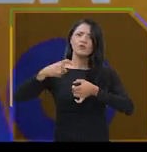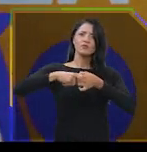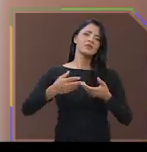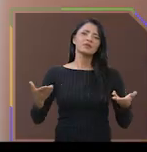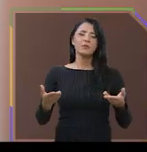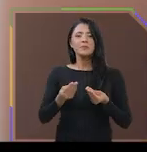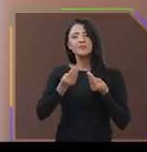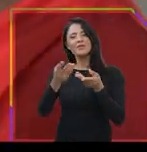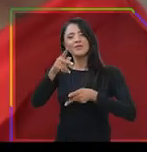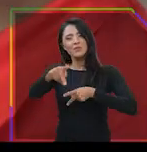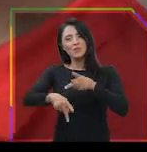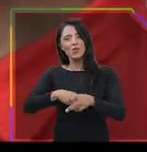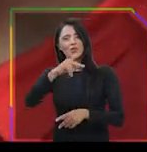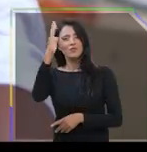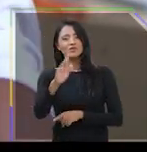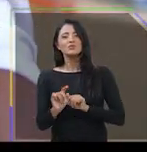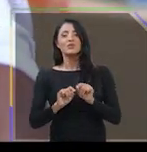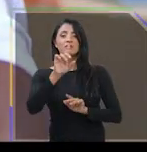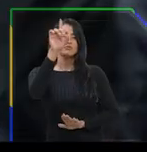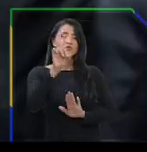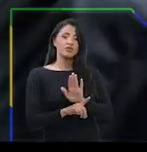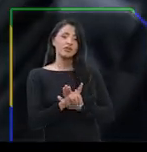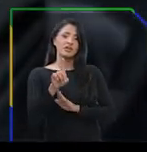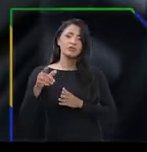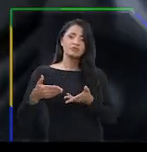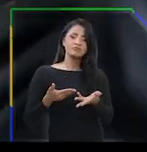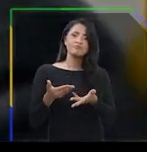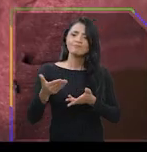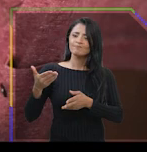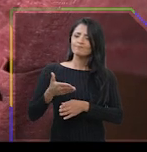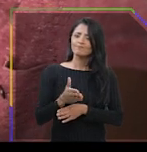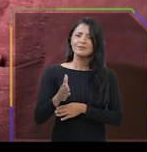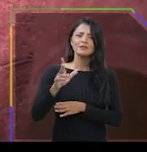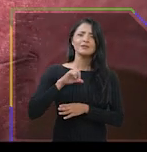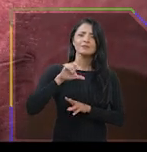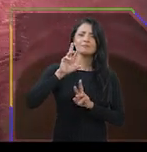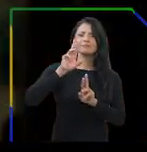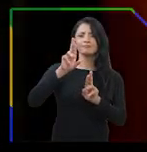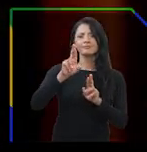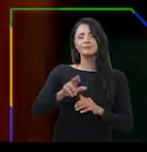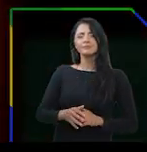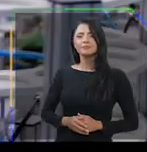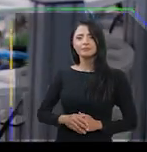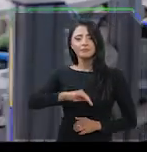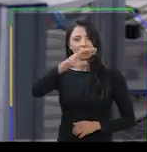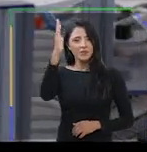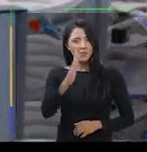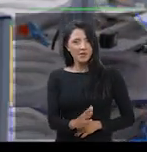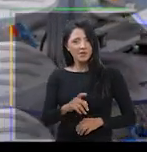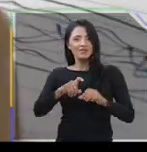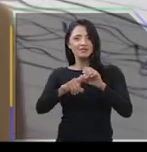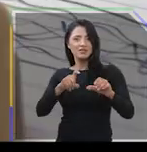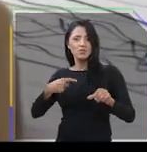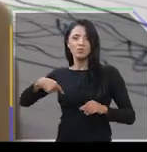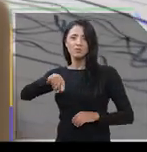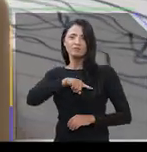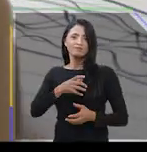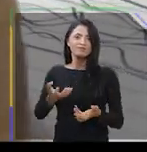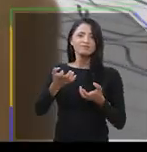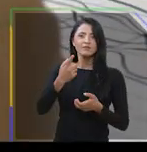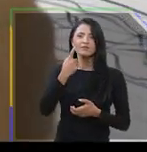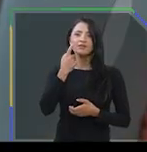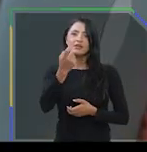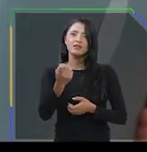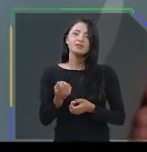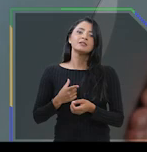retomados para dar ao povo brasileiro o direito de trilhar seu caminho com esperança. O Brasil independente que a gente quer